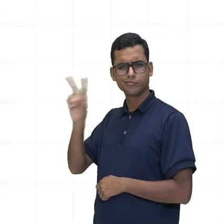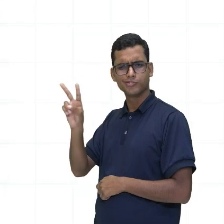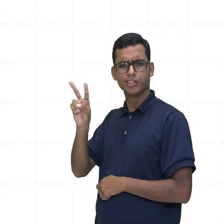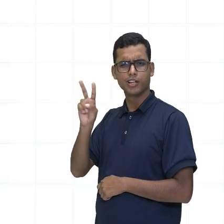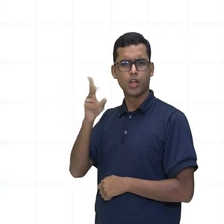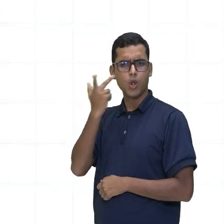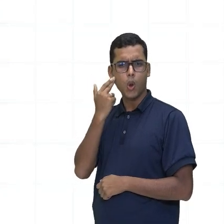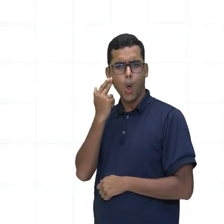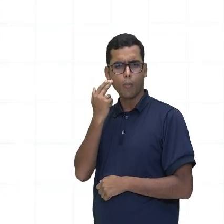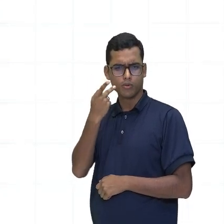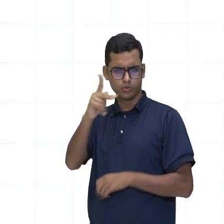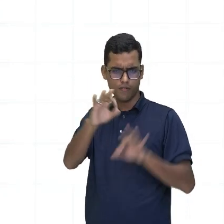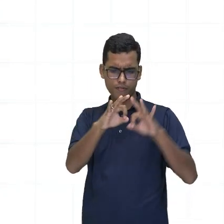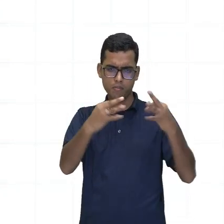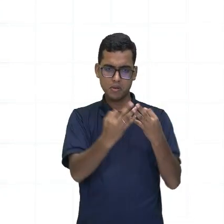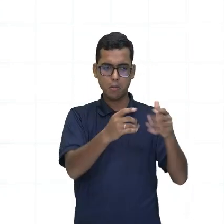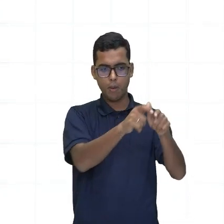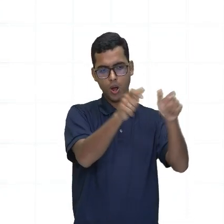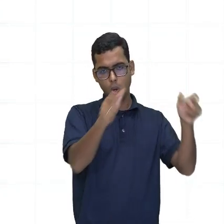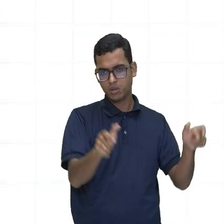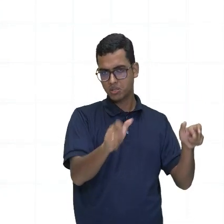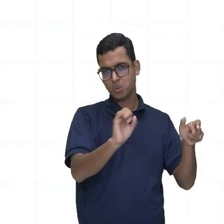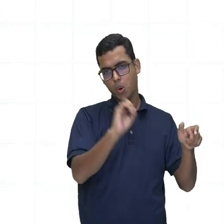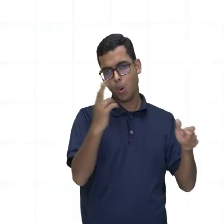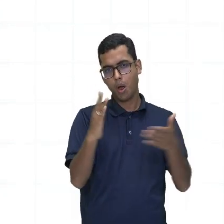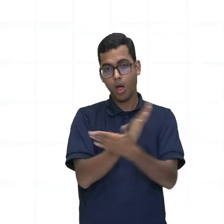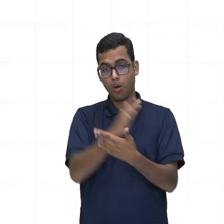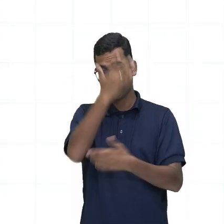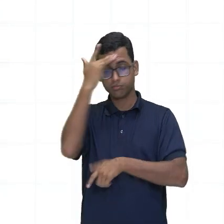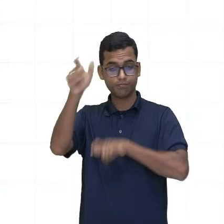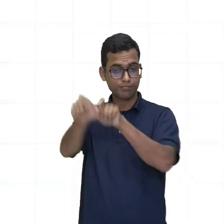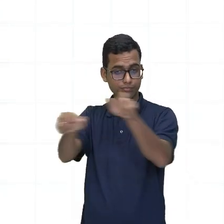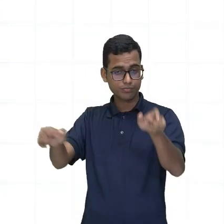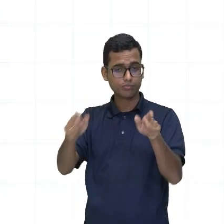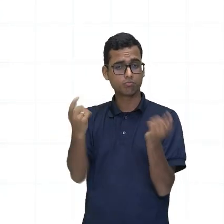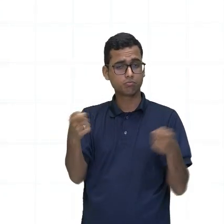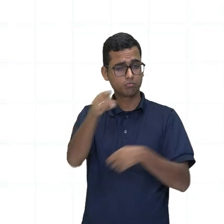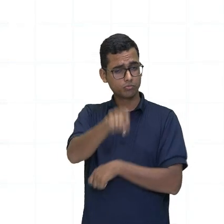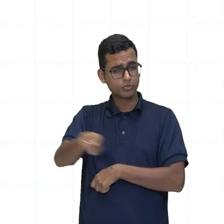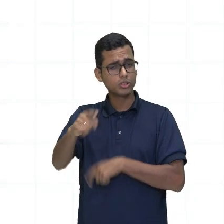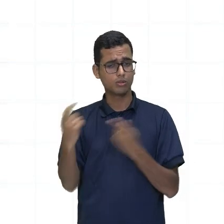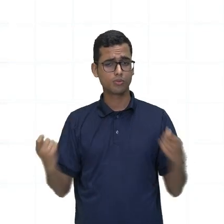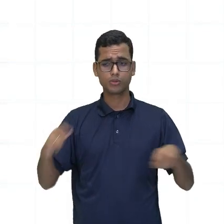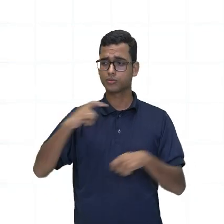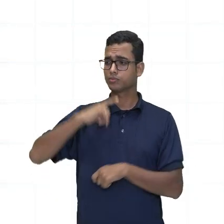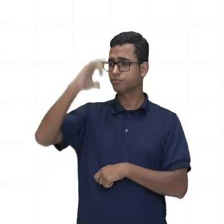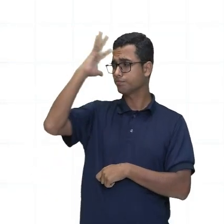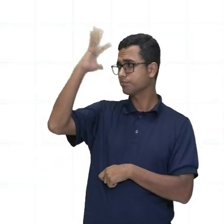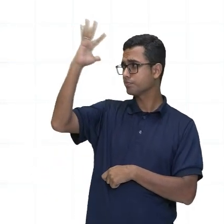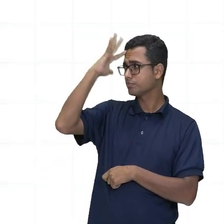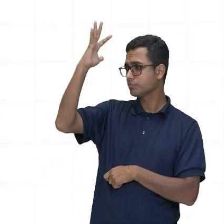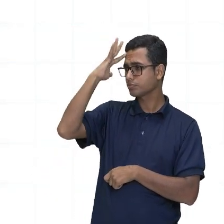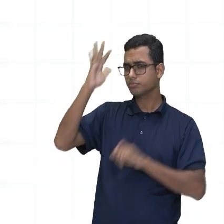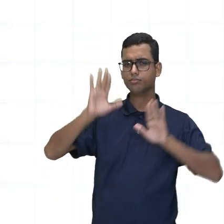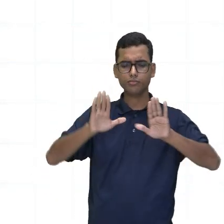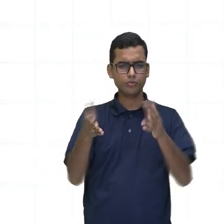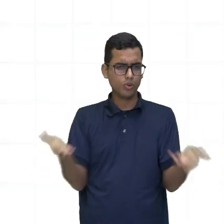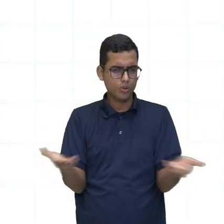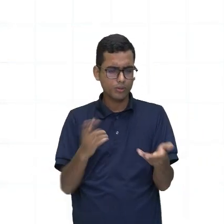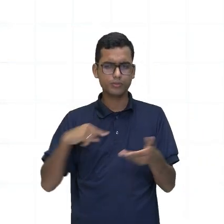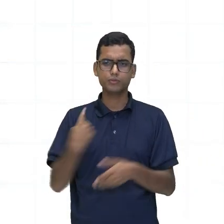parte da família de vocês. Vocês podem pensar, refletir um pouco sobre isso, mas atualmente nós